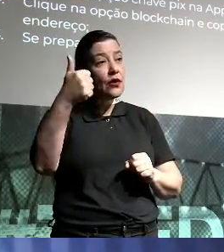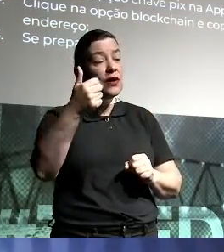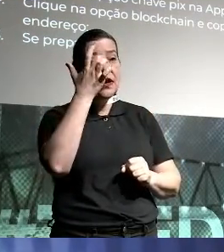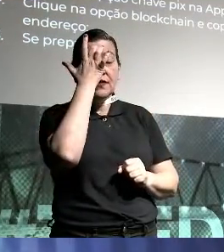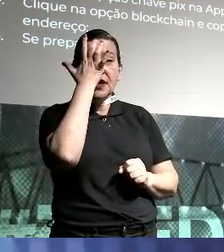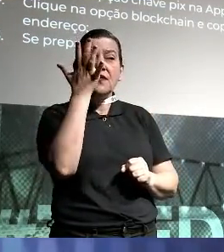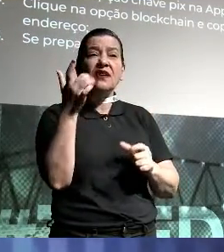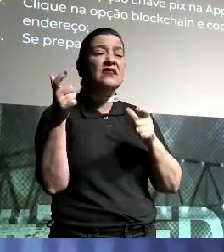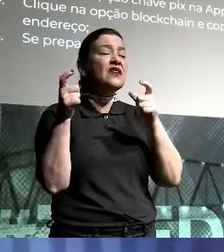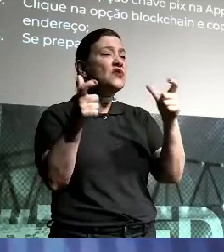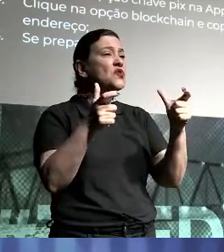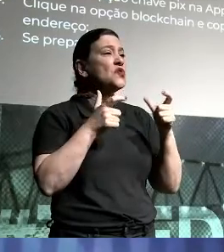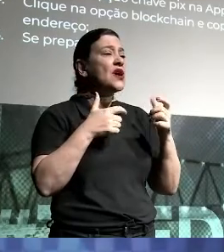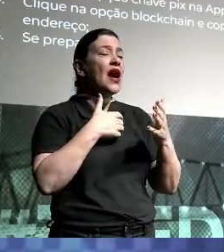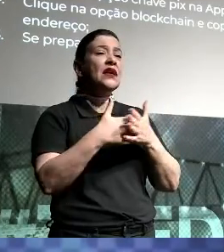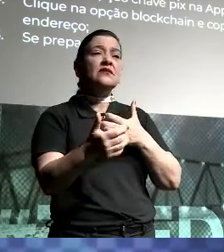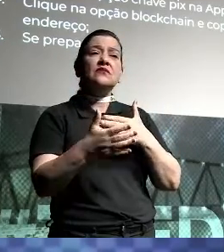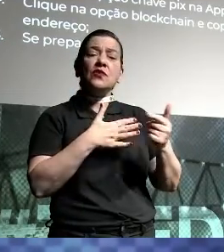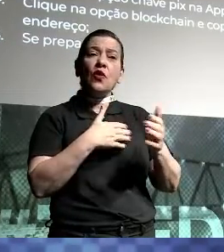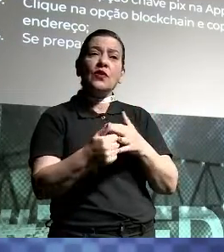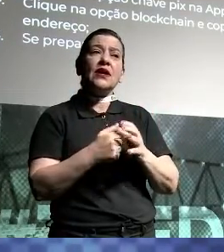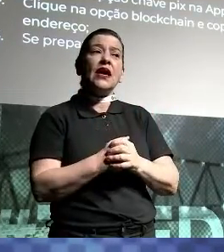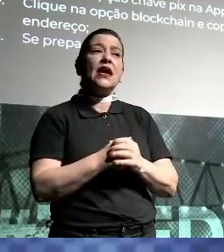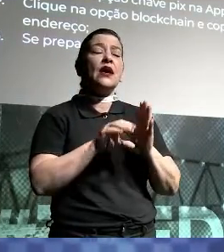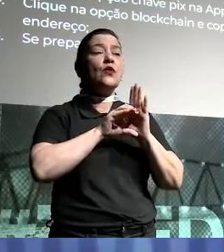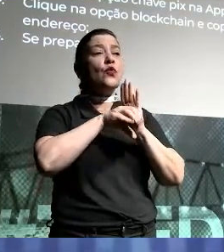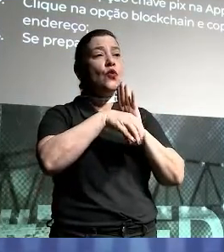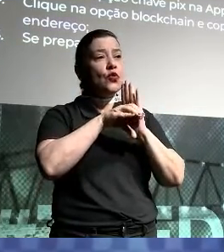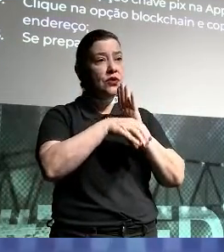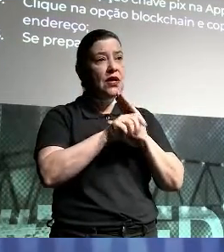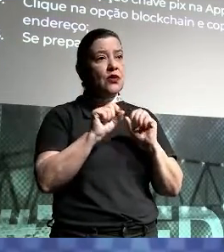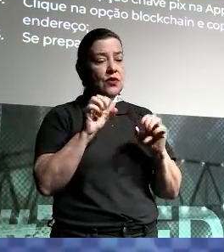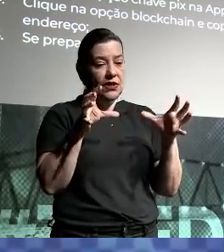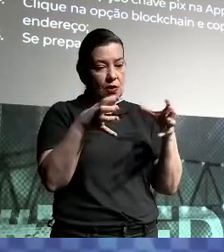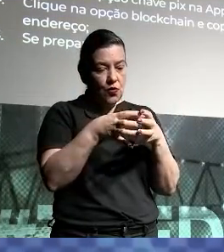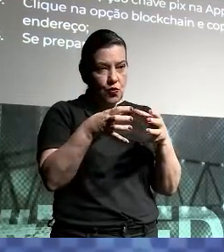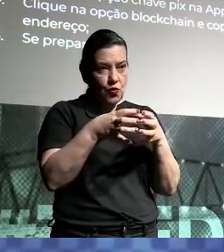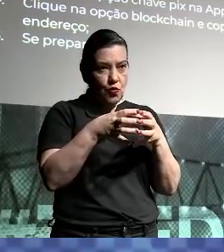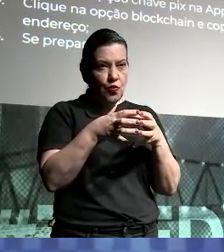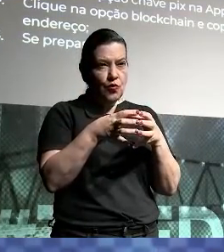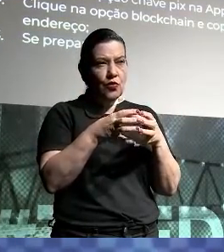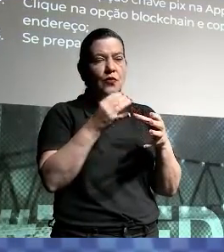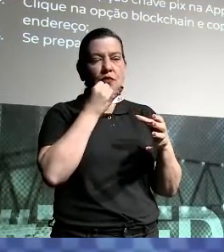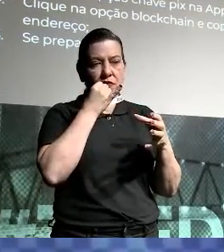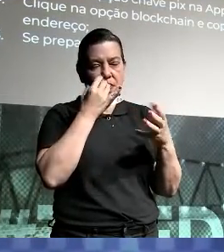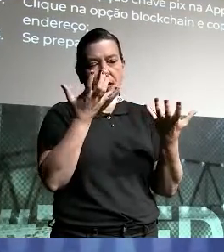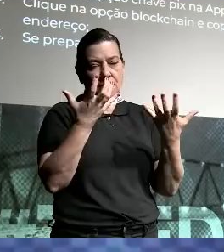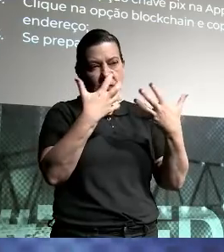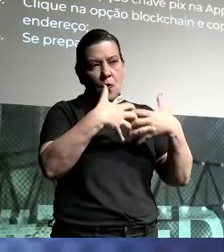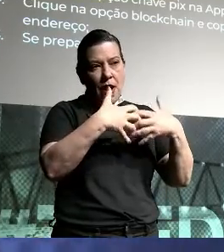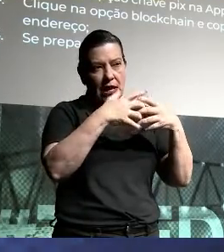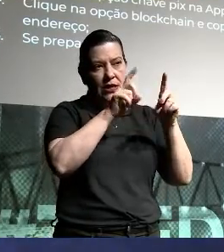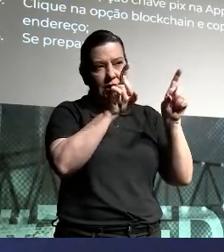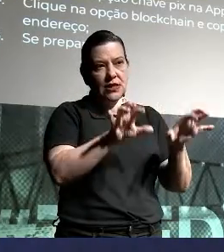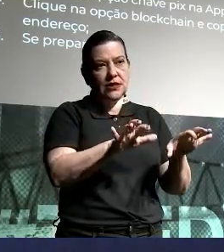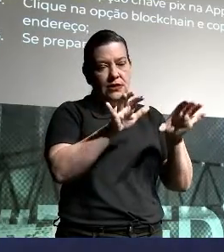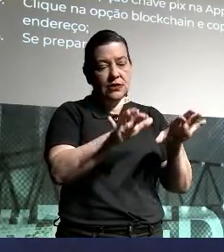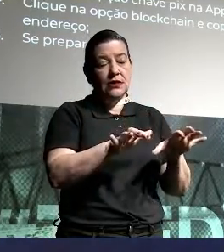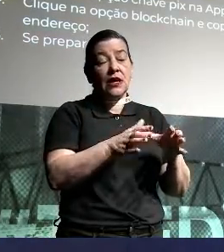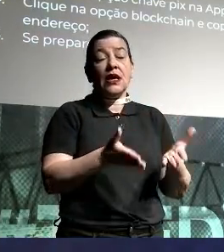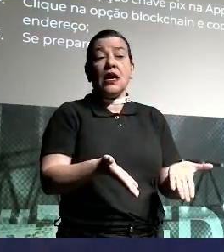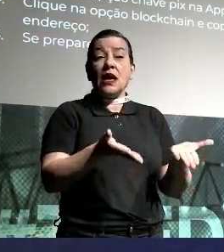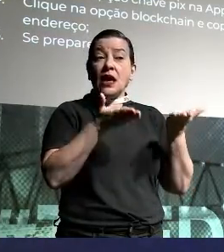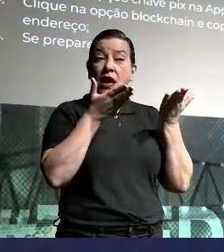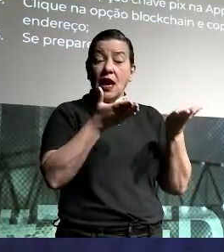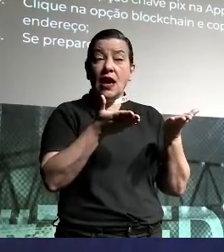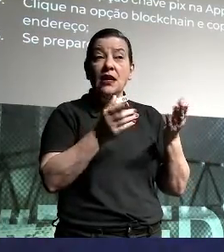lugar. A blockchain, no caso, ela é um conceito onde a gente tem nós, né? Nós, imagina que são máquinas, e essas máquinas